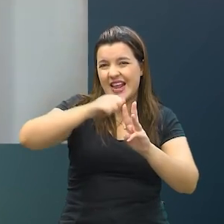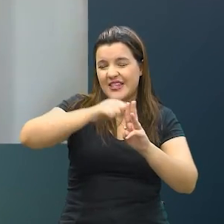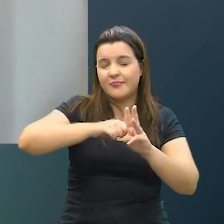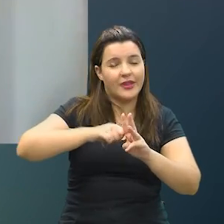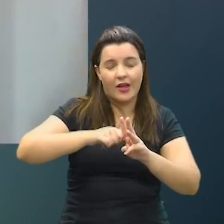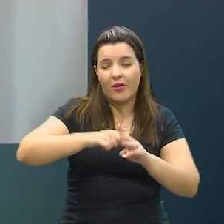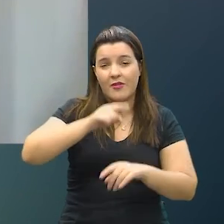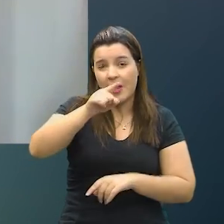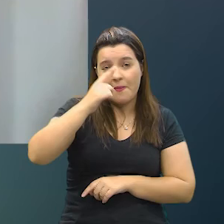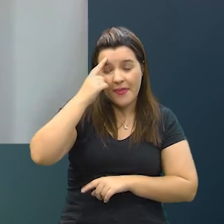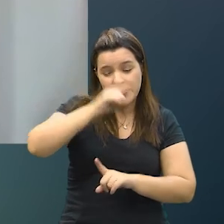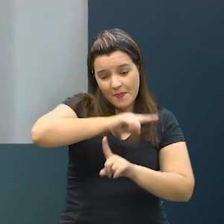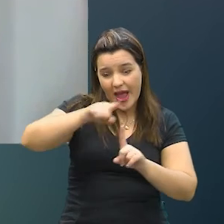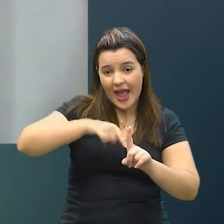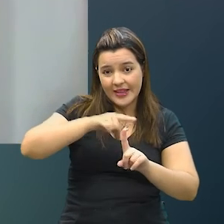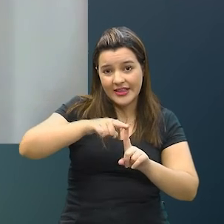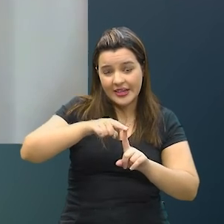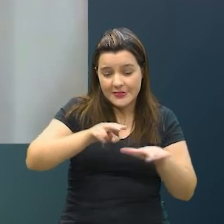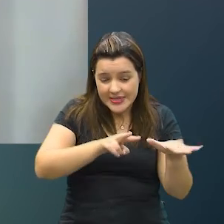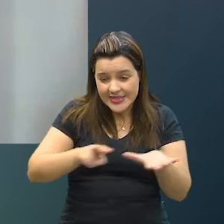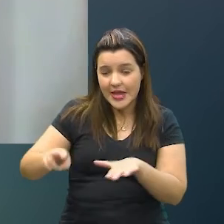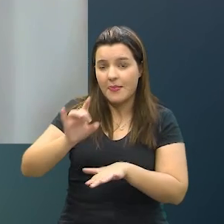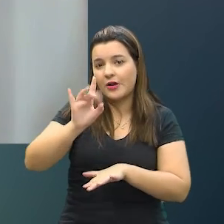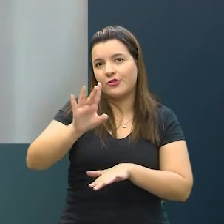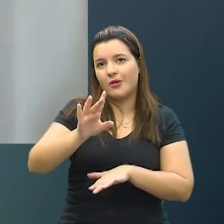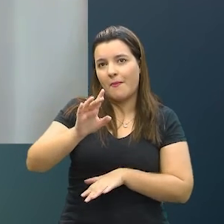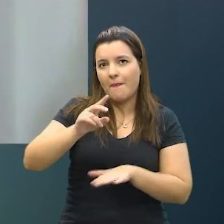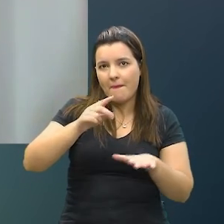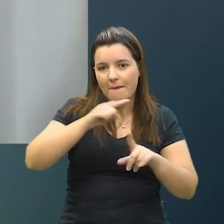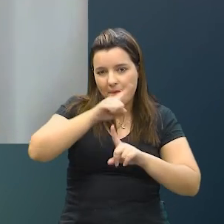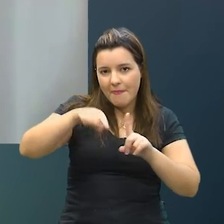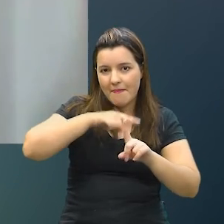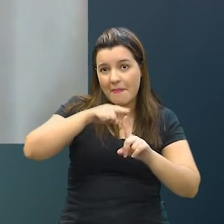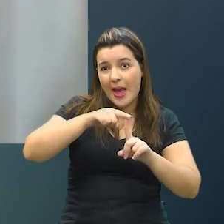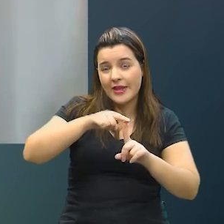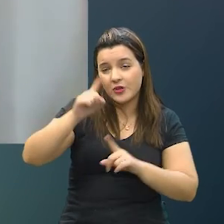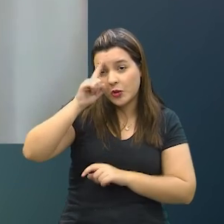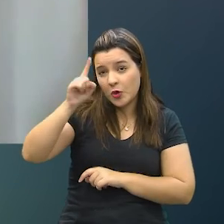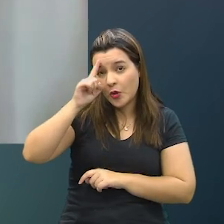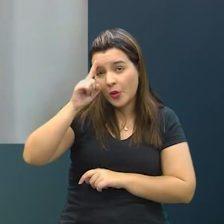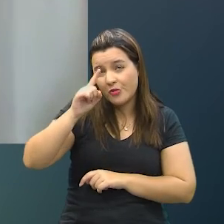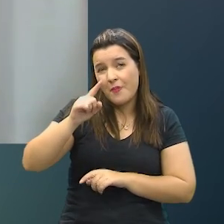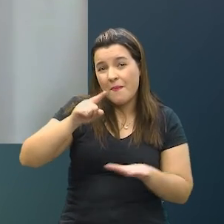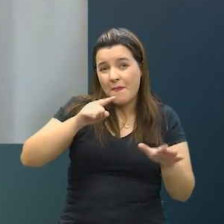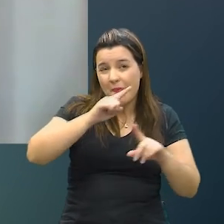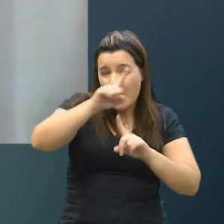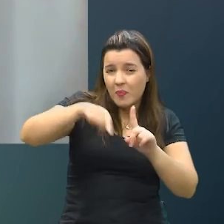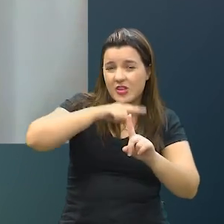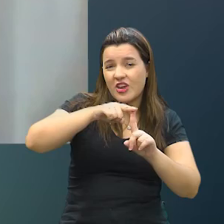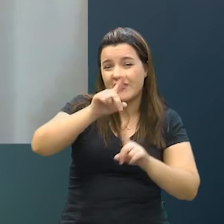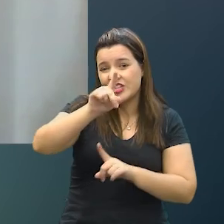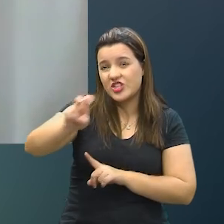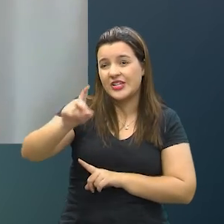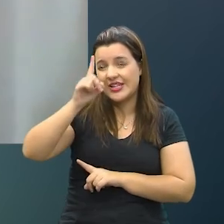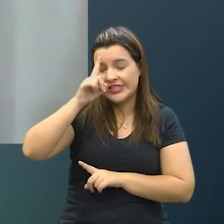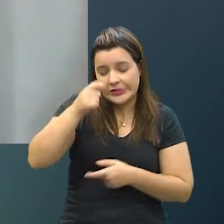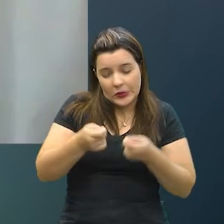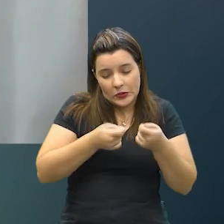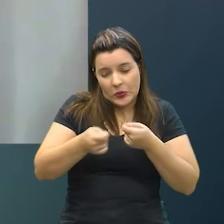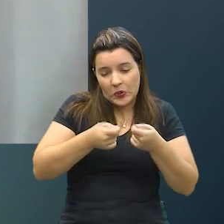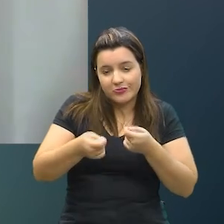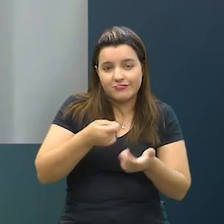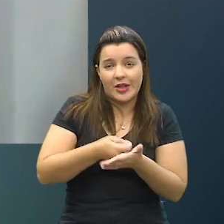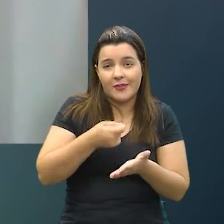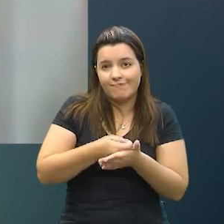meta semanal, eu tenho que ter uma meta quinzenal, eu tenho que ter esse meu controle ali muito mais rígido,